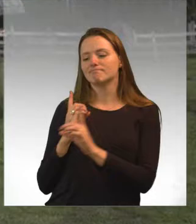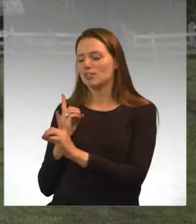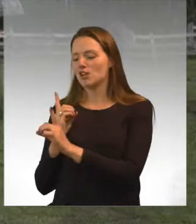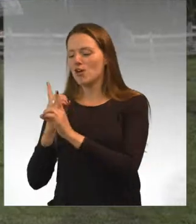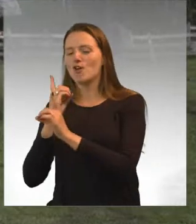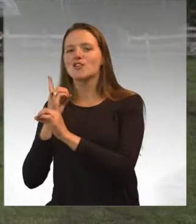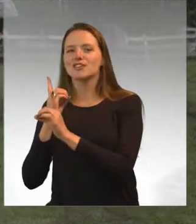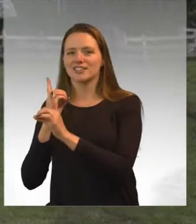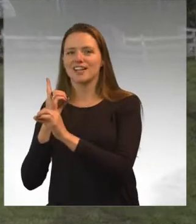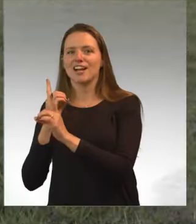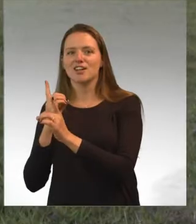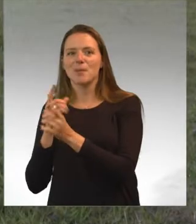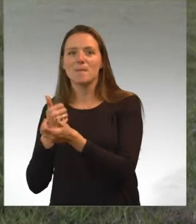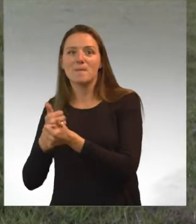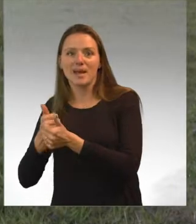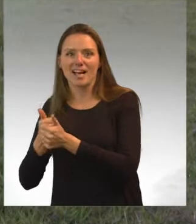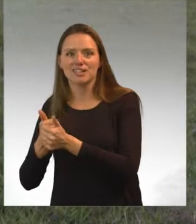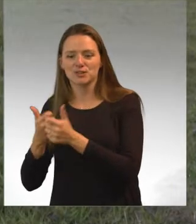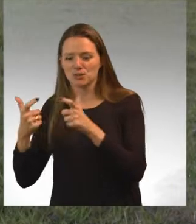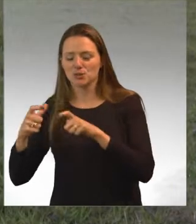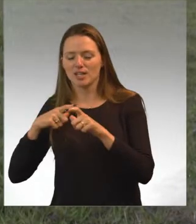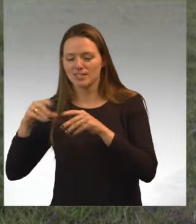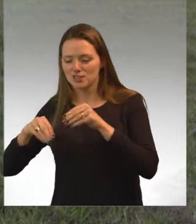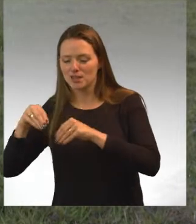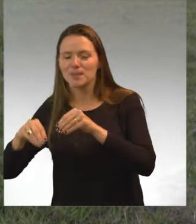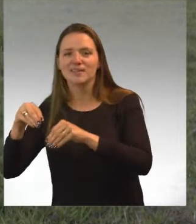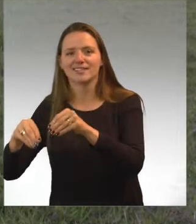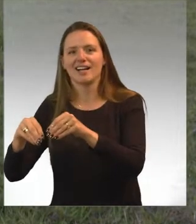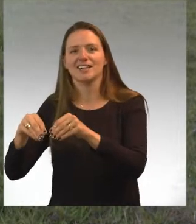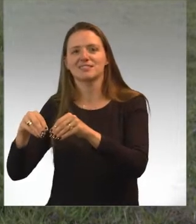dos flamboyants da praça,